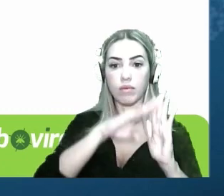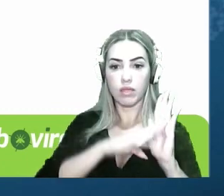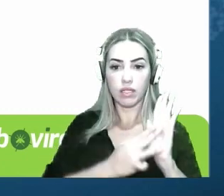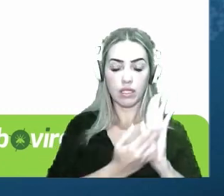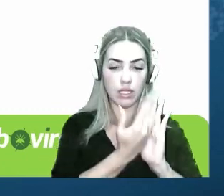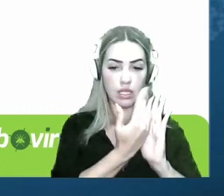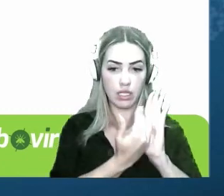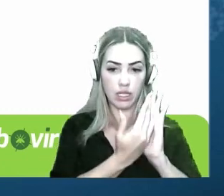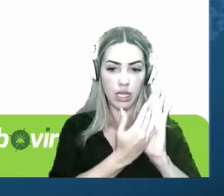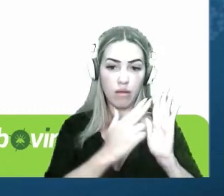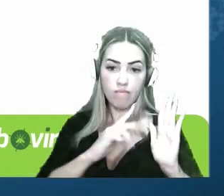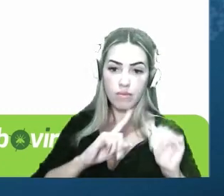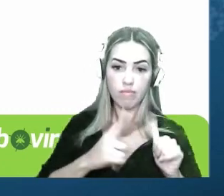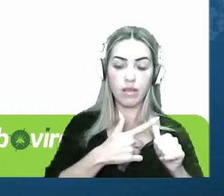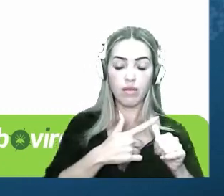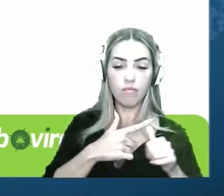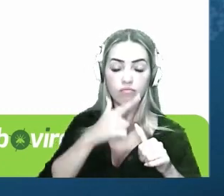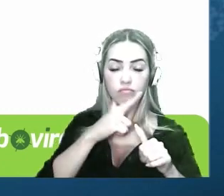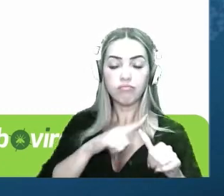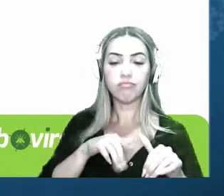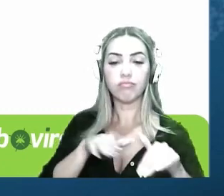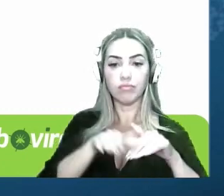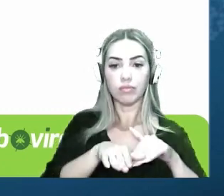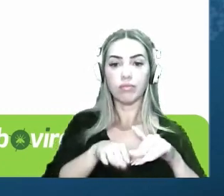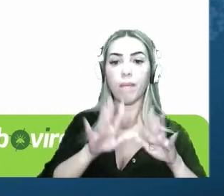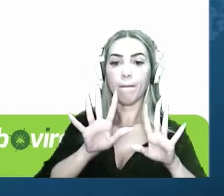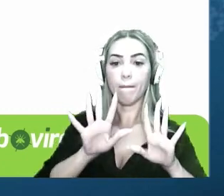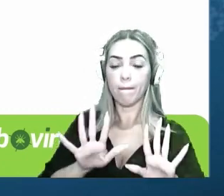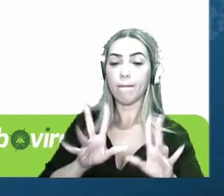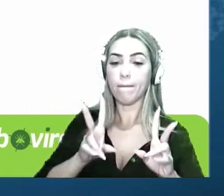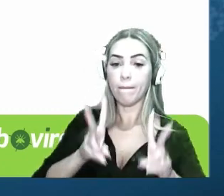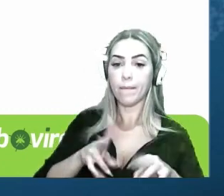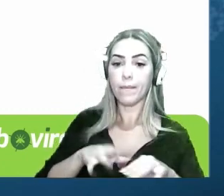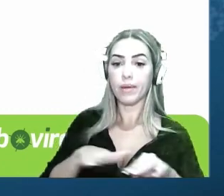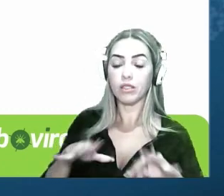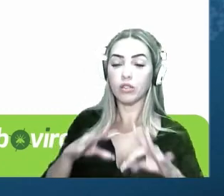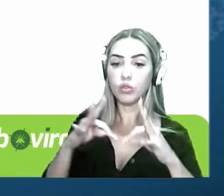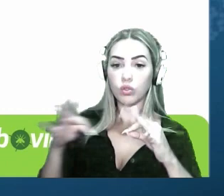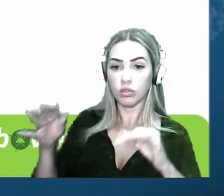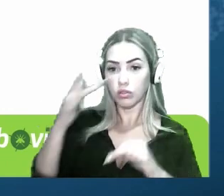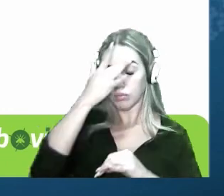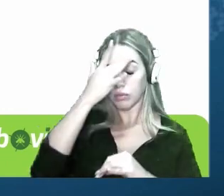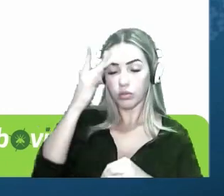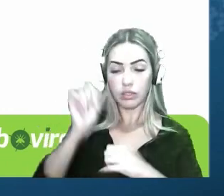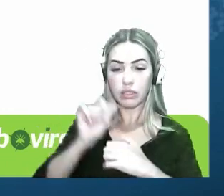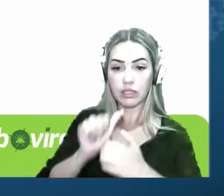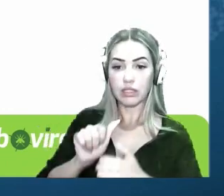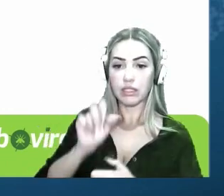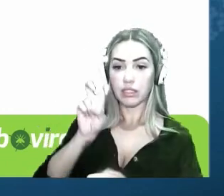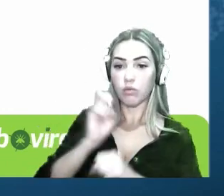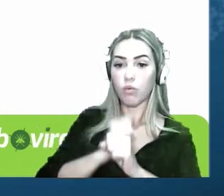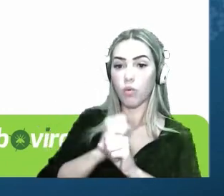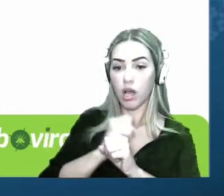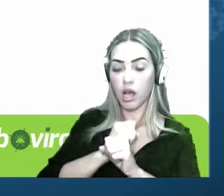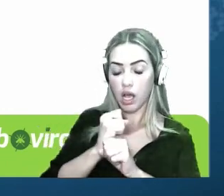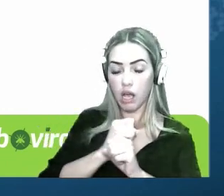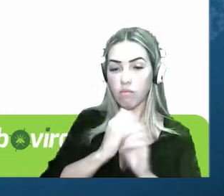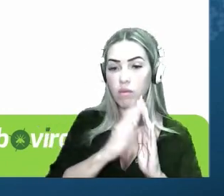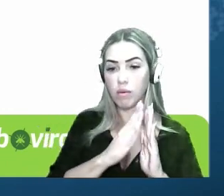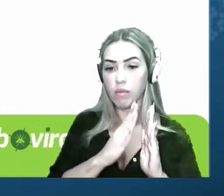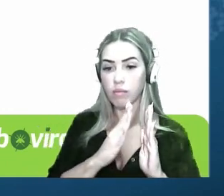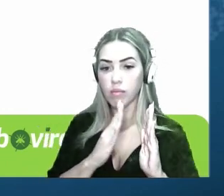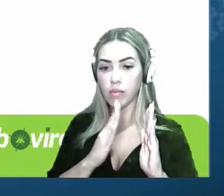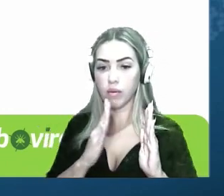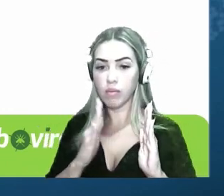desfecho primário do estudo, mas, ainda assim, todos os participantes são seguidos por 5 anos para a gente ter um dado